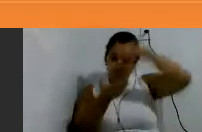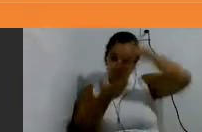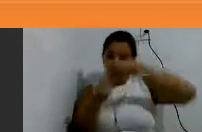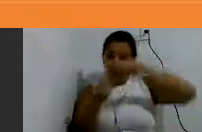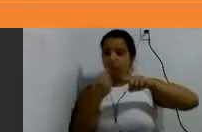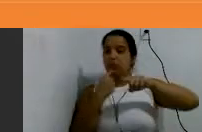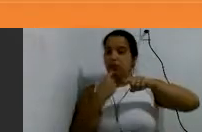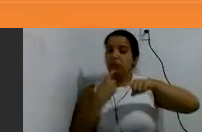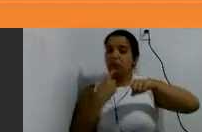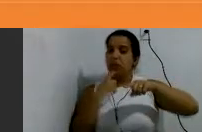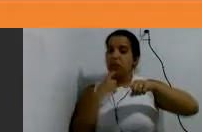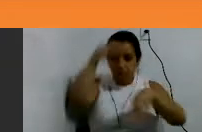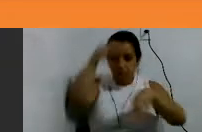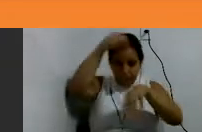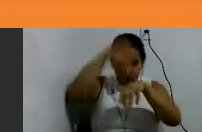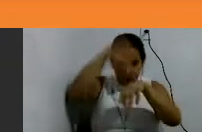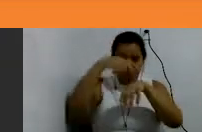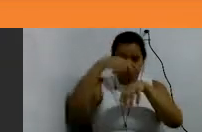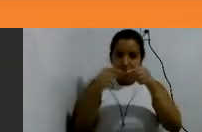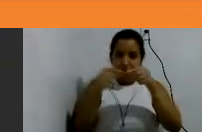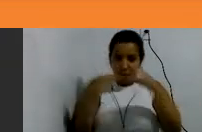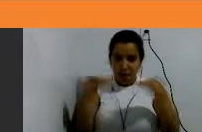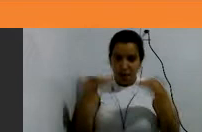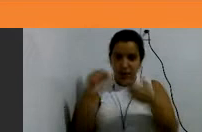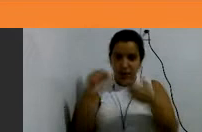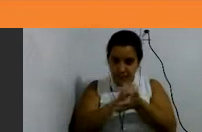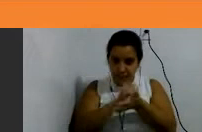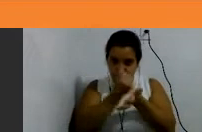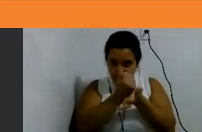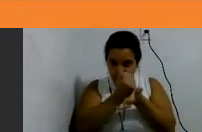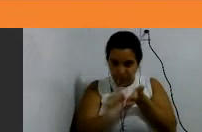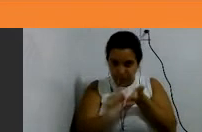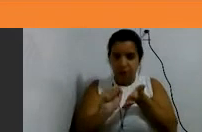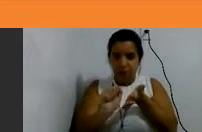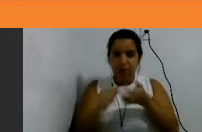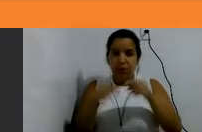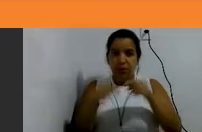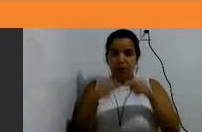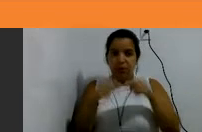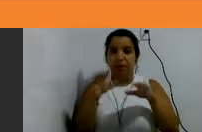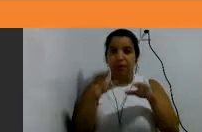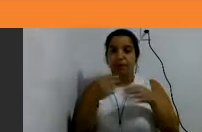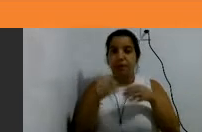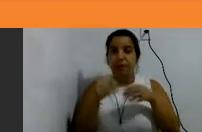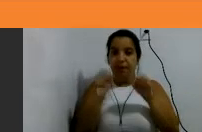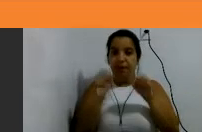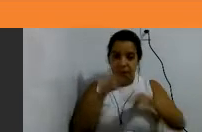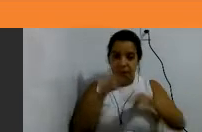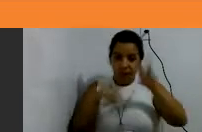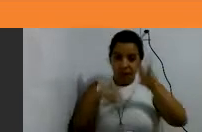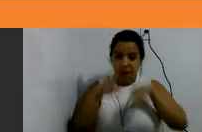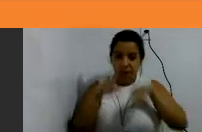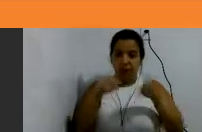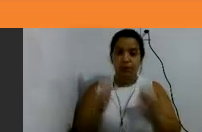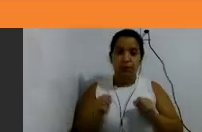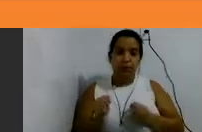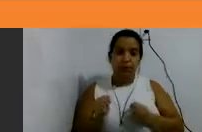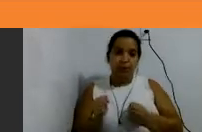colocar uma lâmina, né? Vai colocar na lâmina e aplicar uma laminula sobre, e vai fazer a avaliação do sangue a